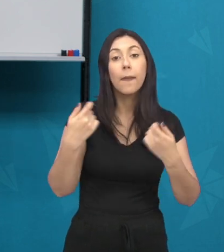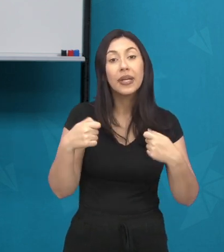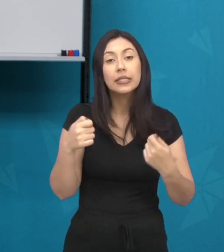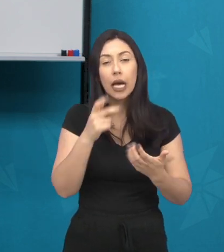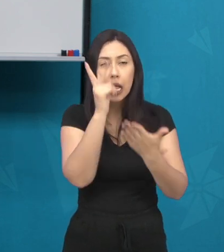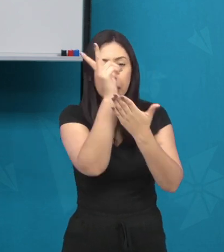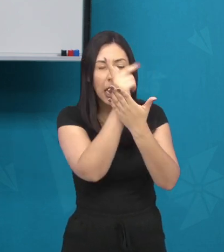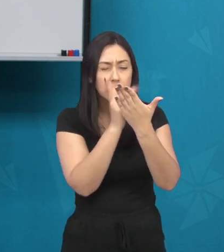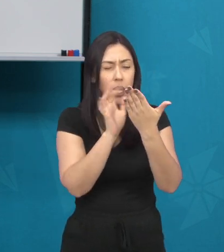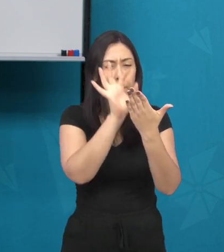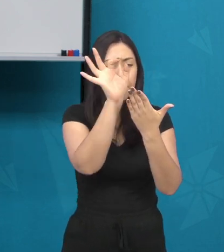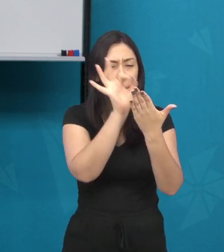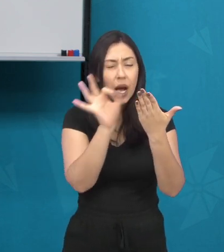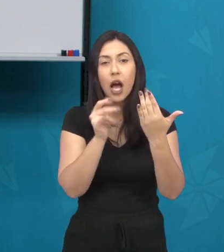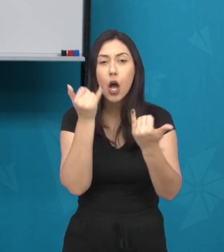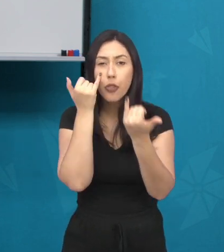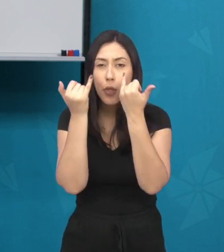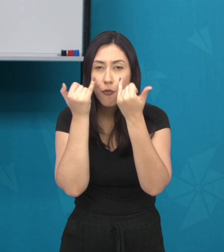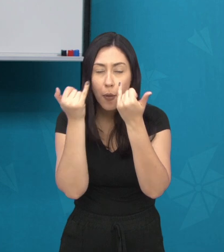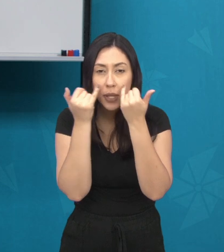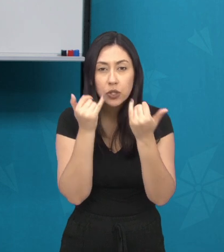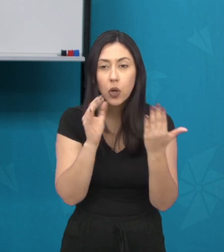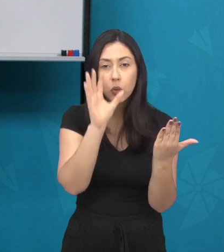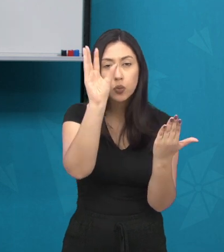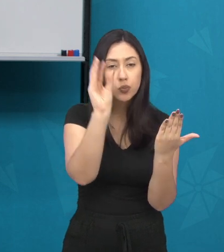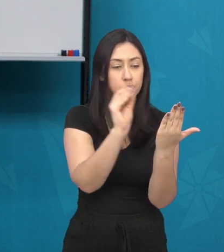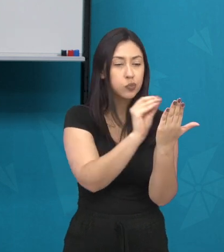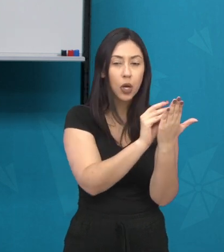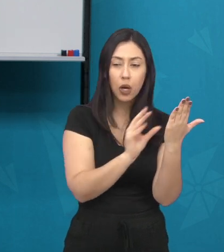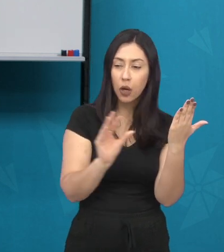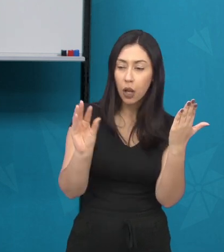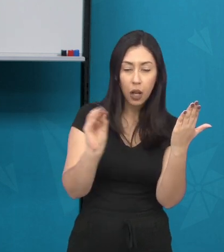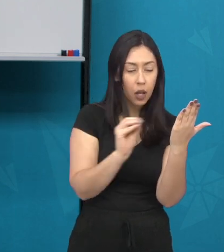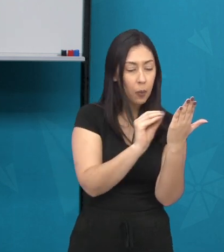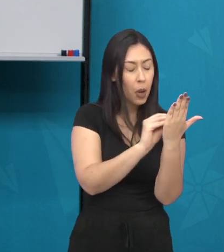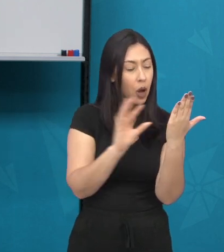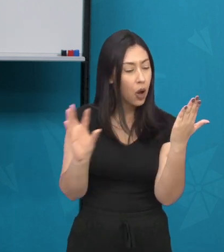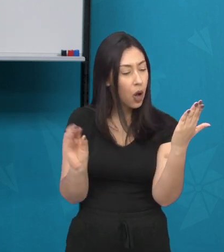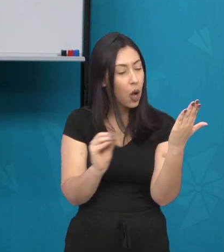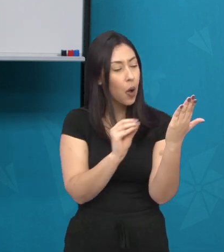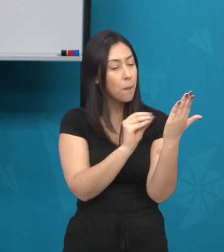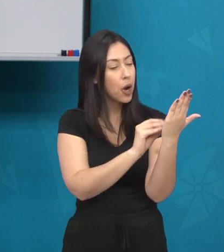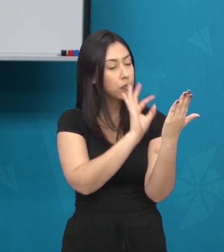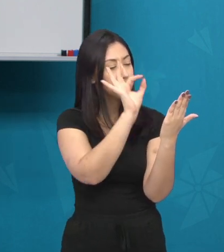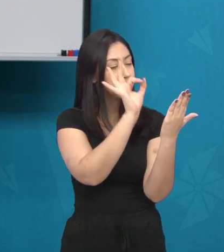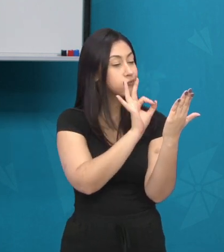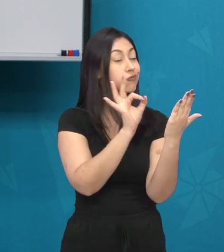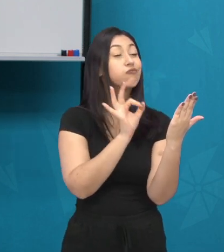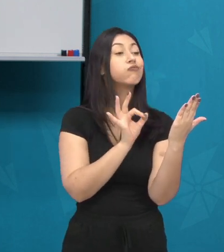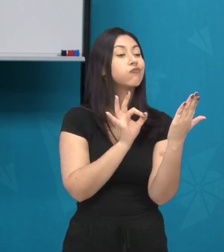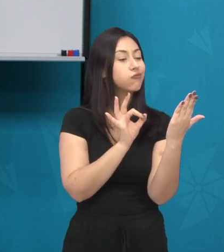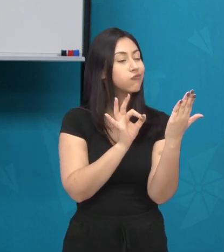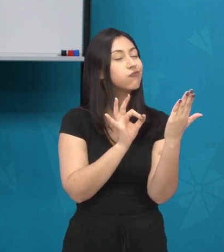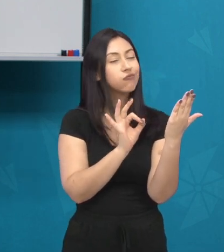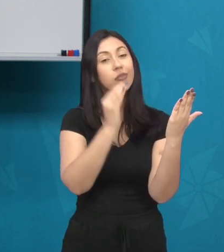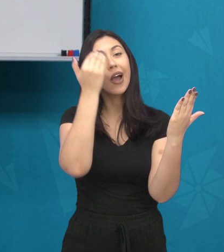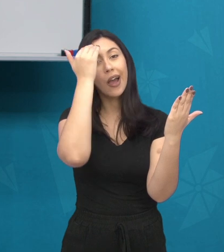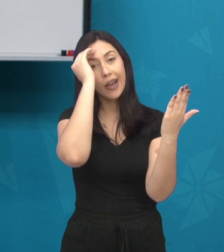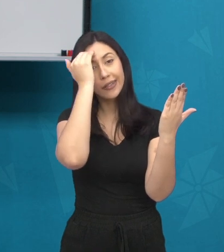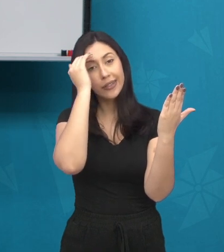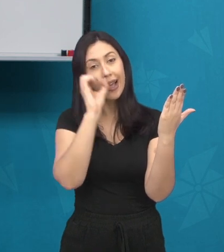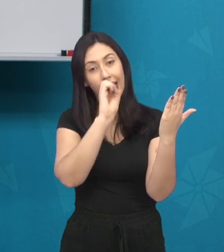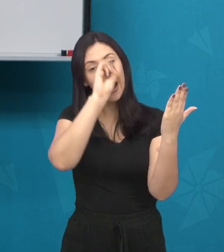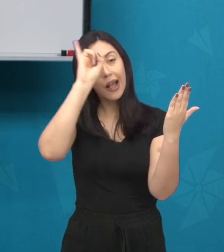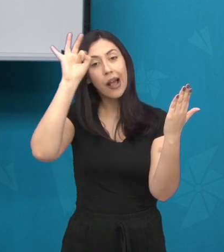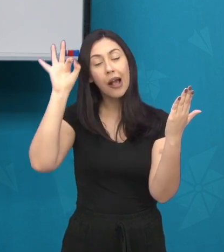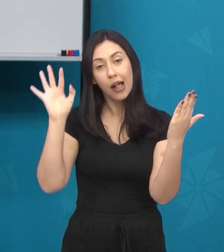organização do seu pensamento faço o desenho desmembre as forças que atualmente naturalmente o seu raciocínio vai